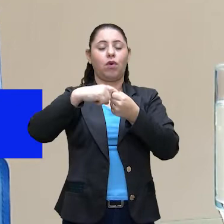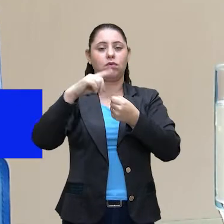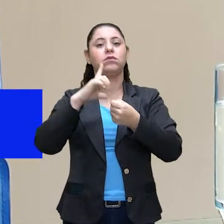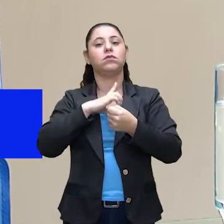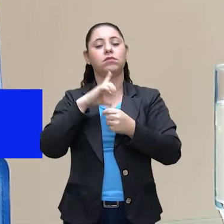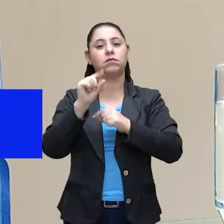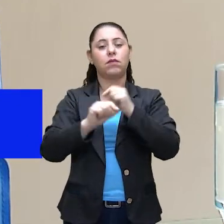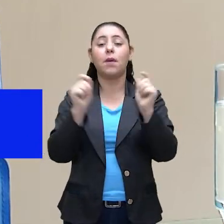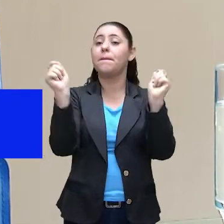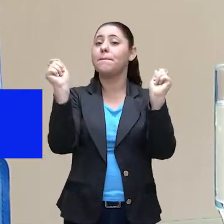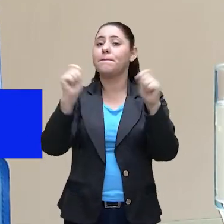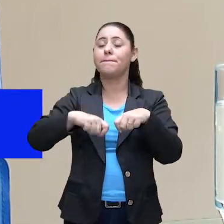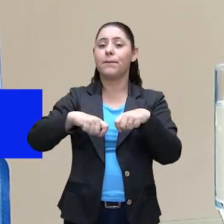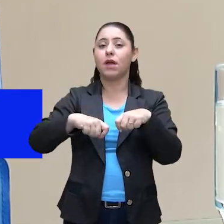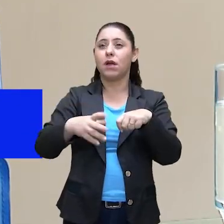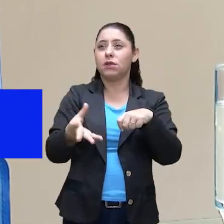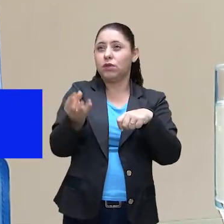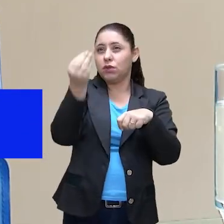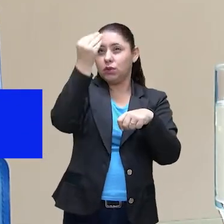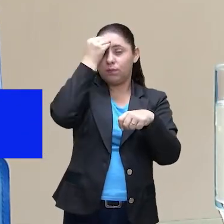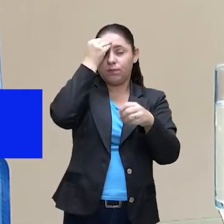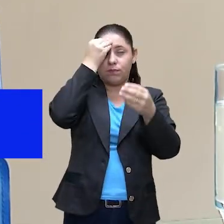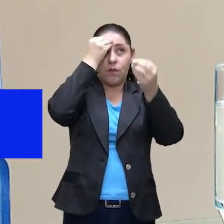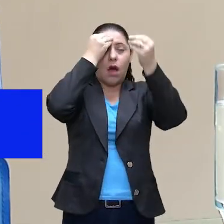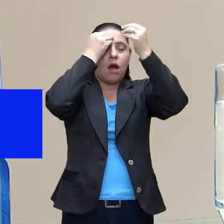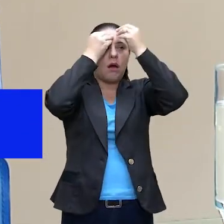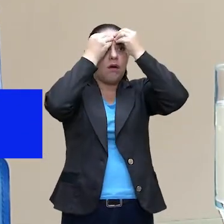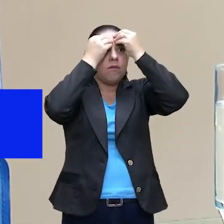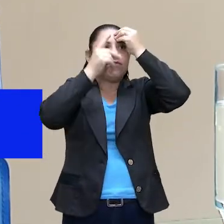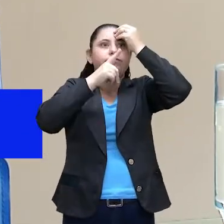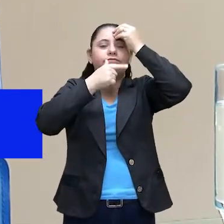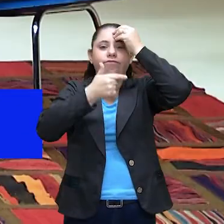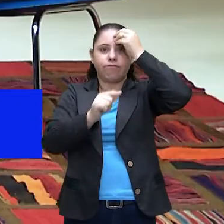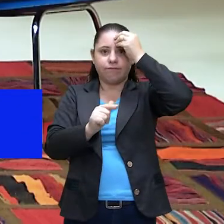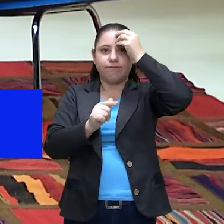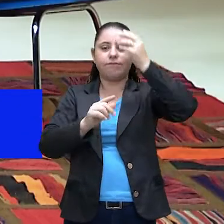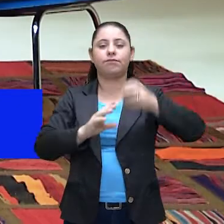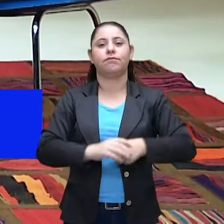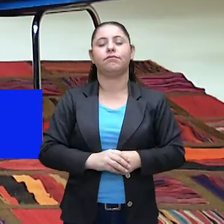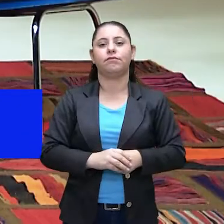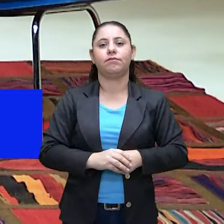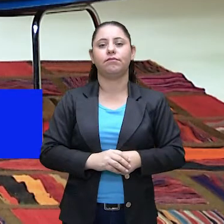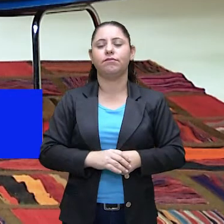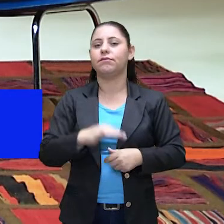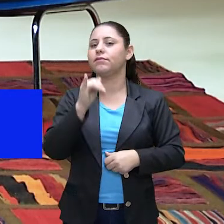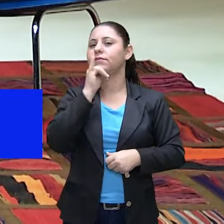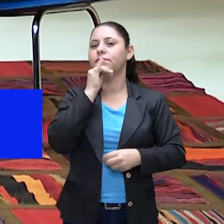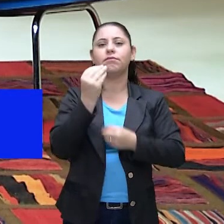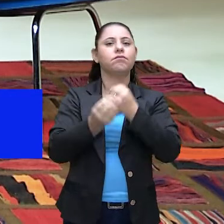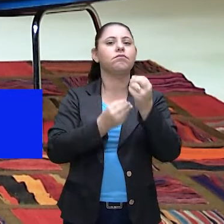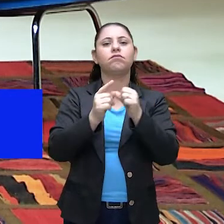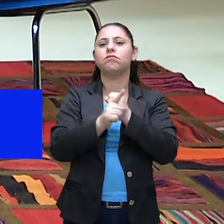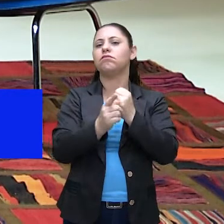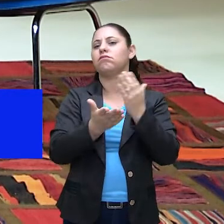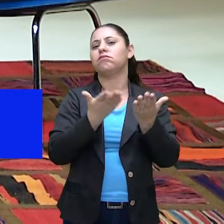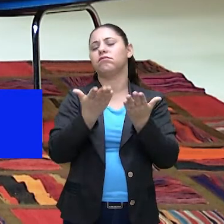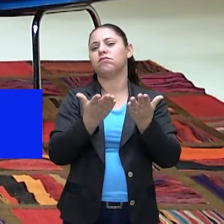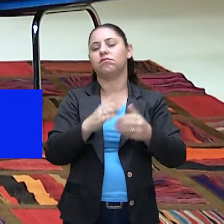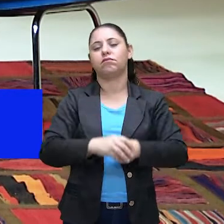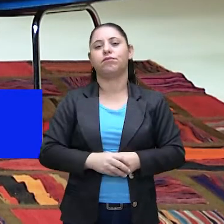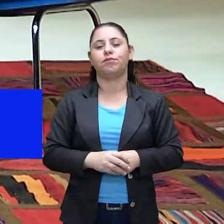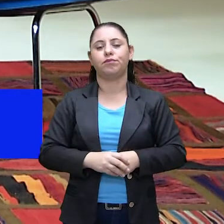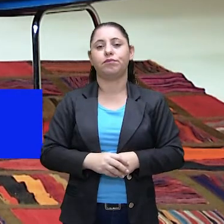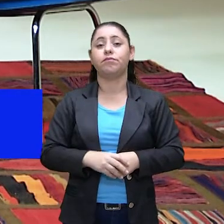volte a ter capacidade de retenção simbológica na área da linguagem. Você podia citar exemplos como que seria esse